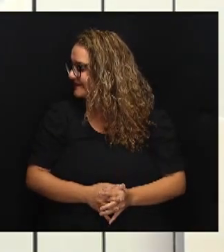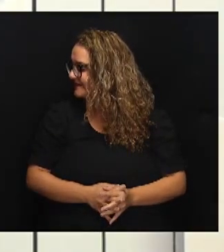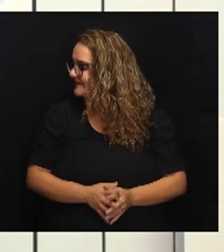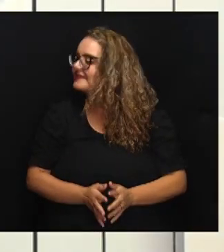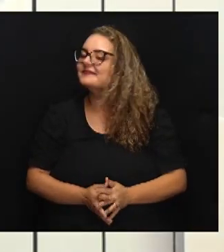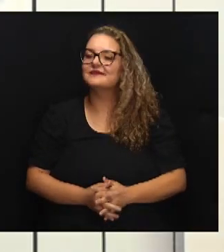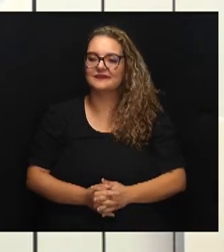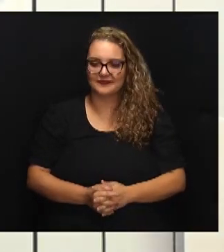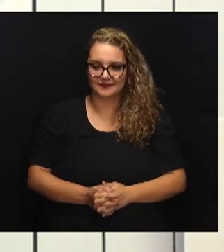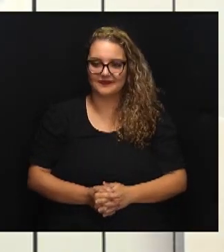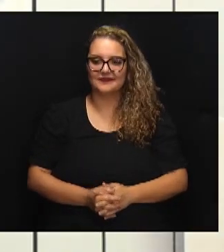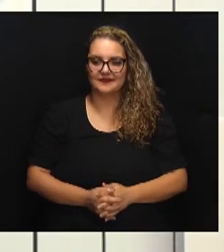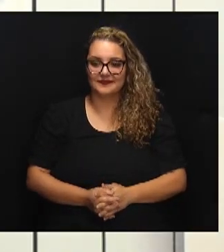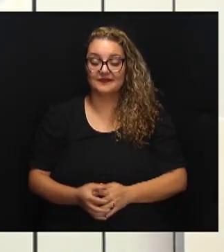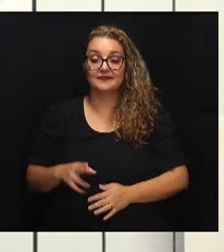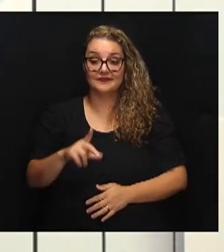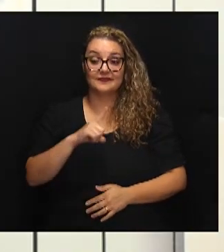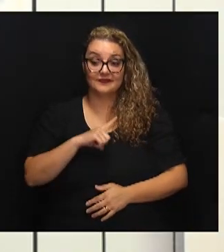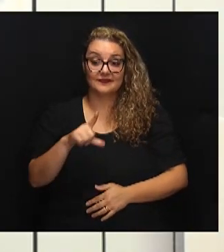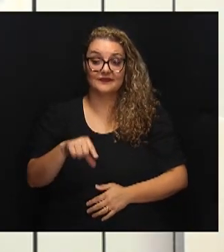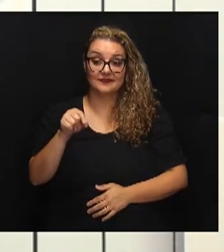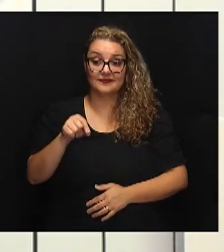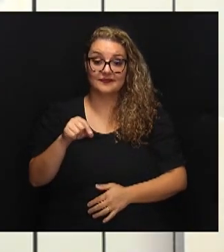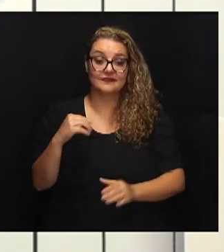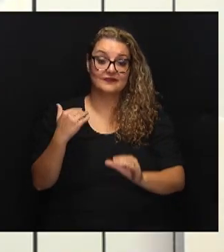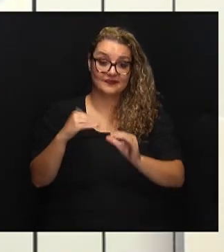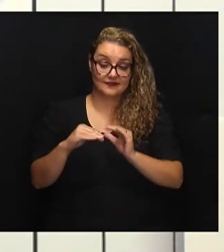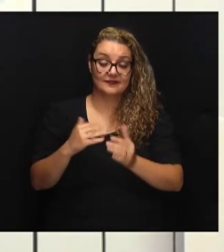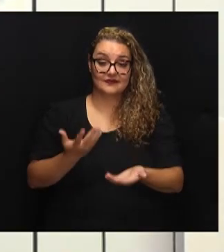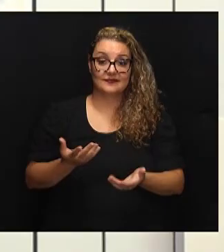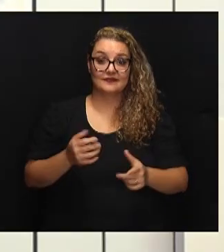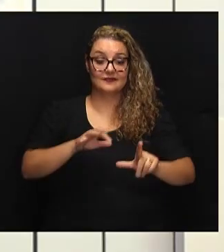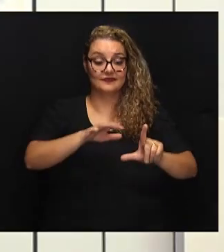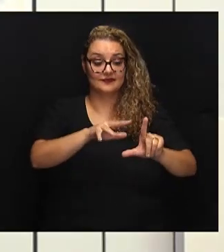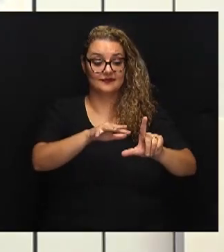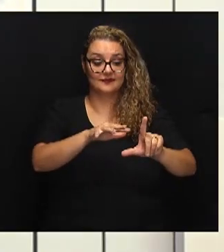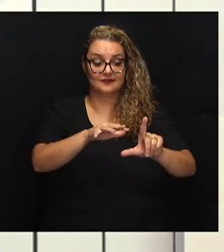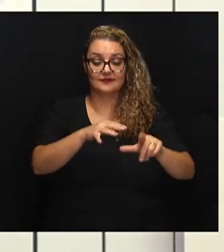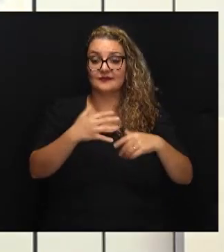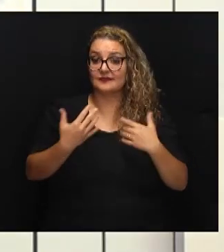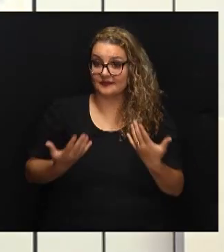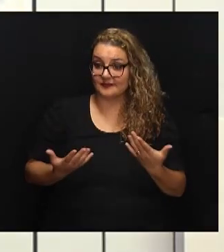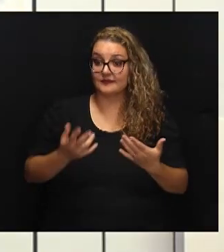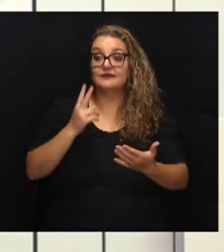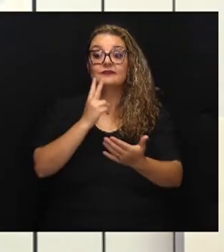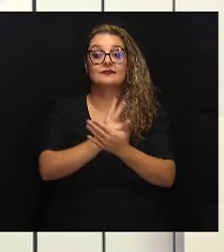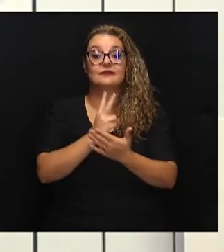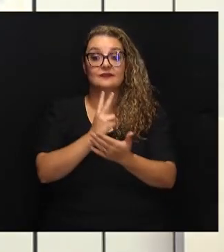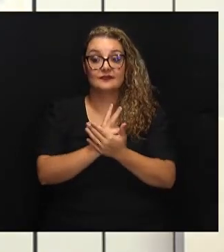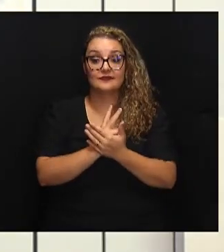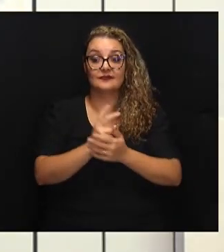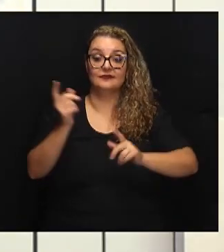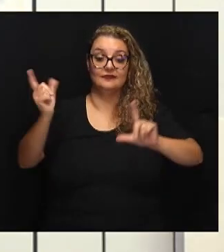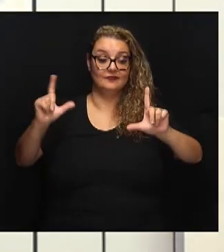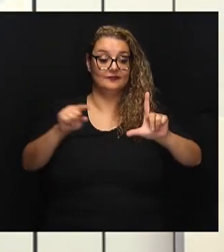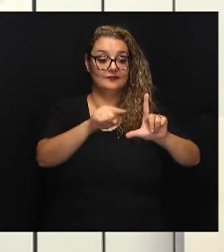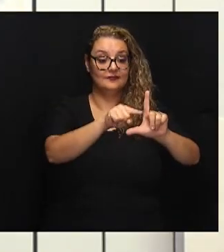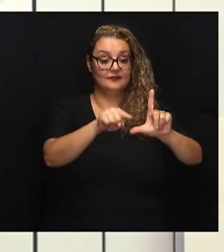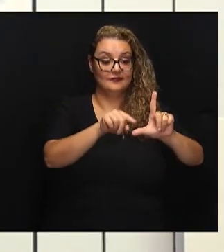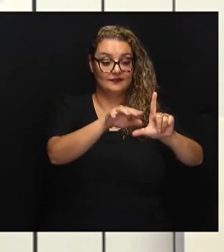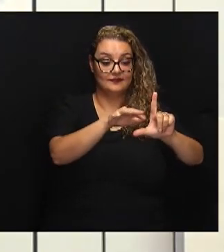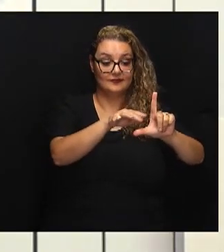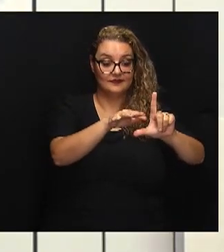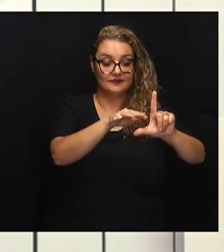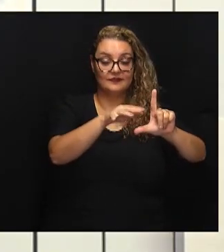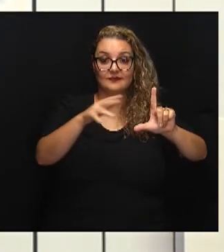978293776. Ou você tem a opção de enviar esta mensagem pelo nosso QR Code. Sempre quando ele aparecer na sua tela, com a câmera do